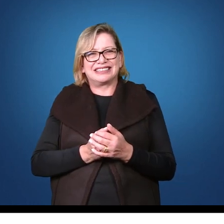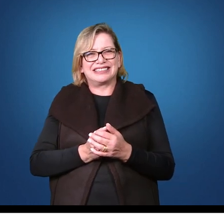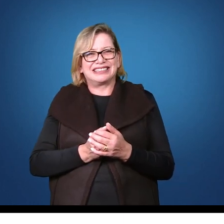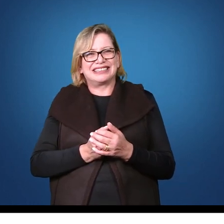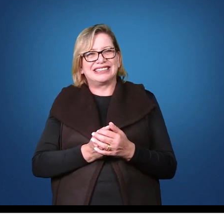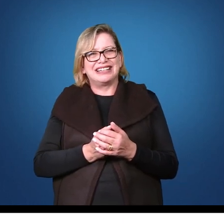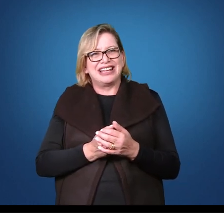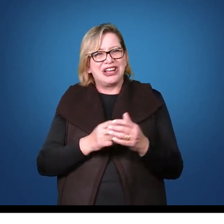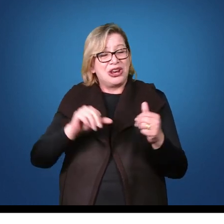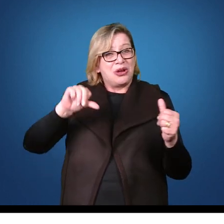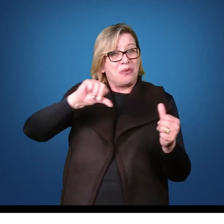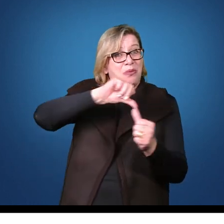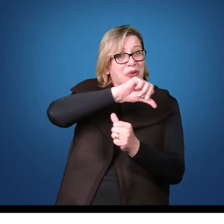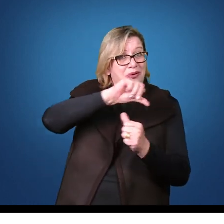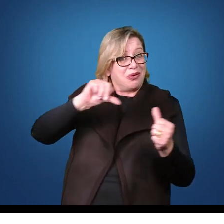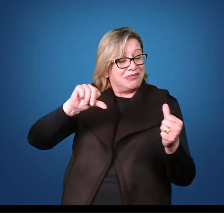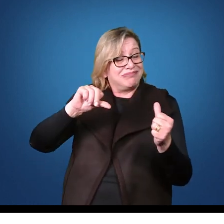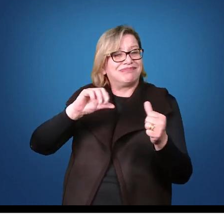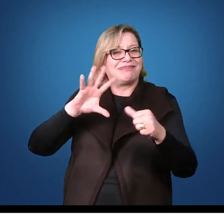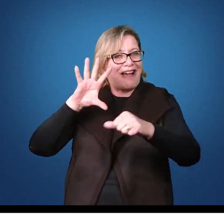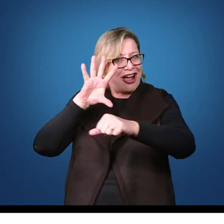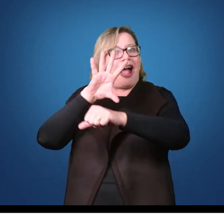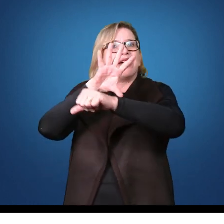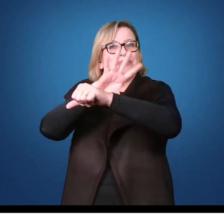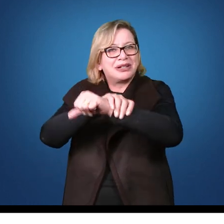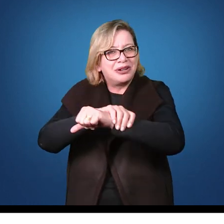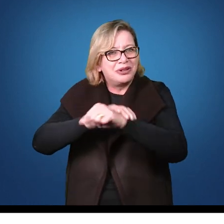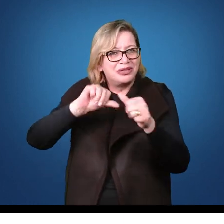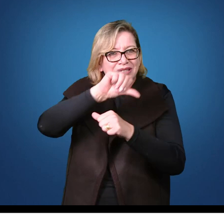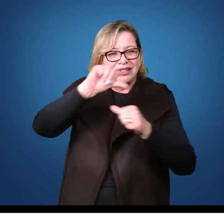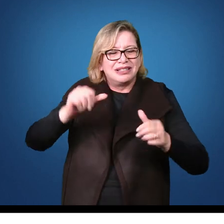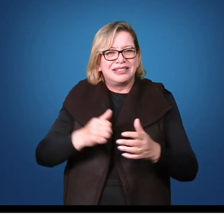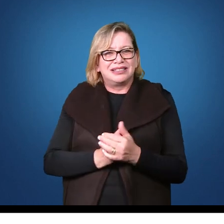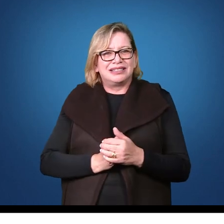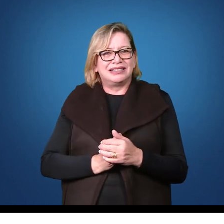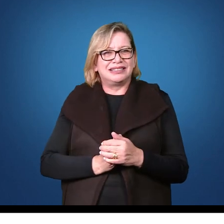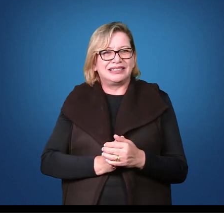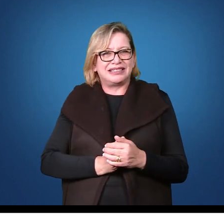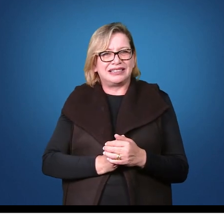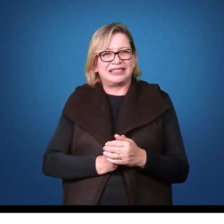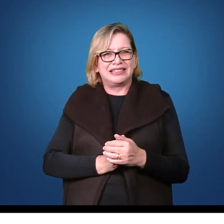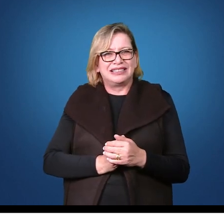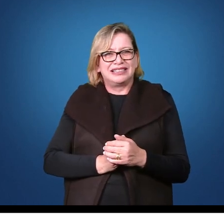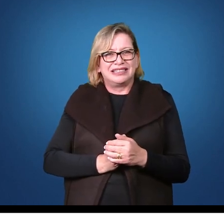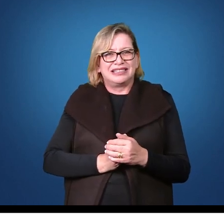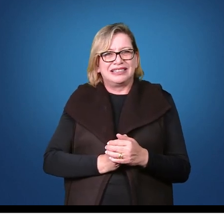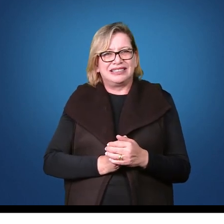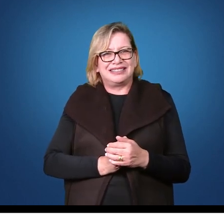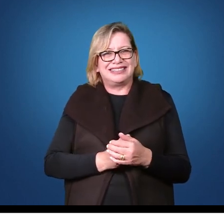Bandoleira, você agora é um bandoleiro e ela que é a detetive. Rua! Fora!